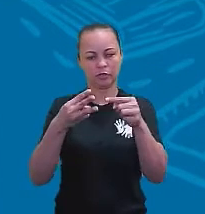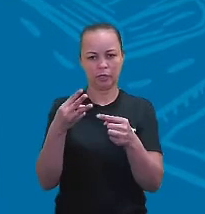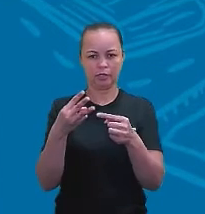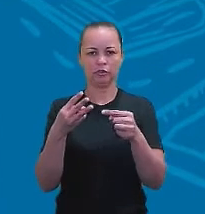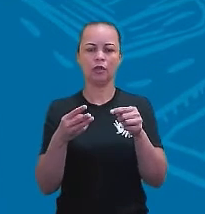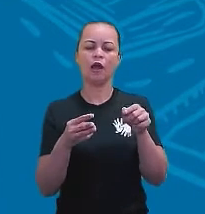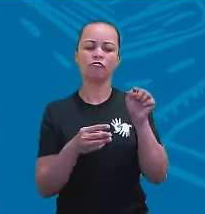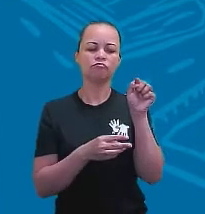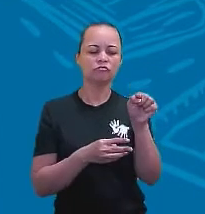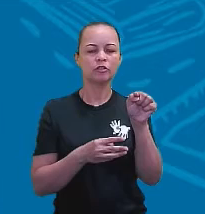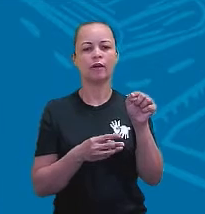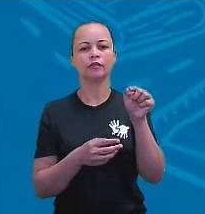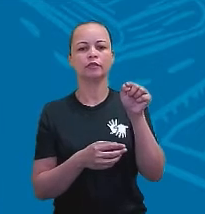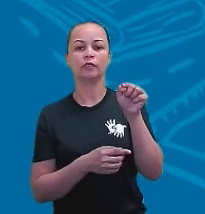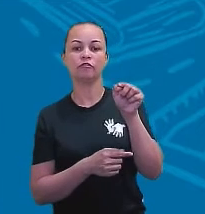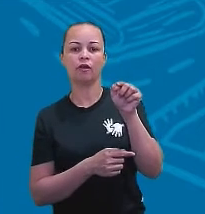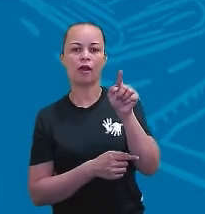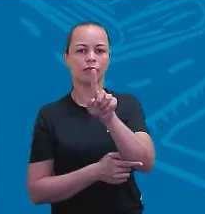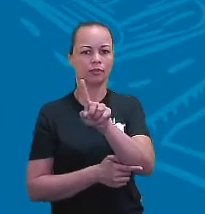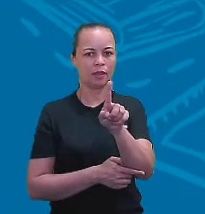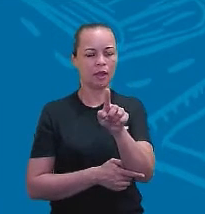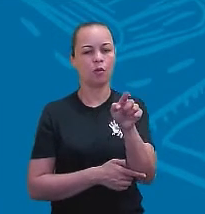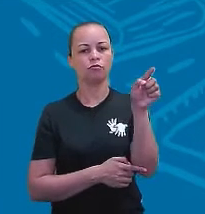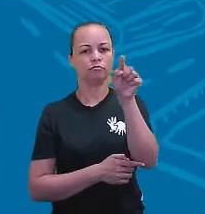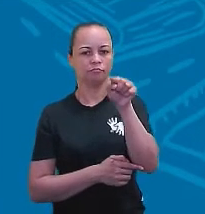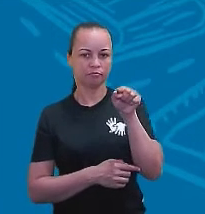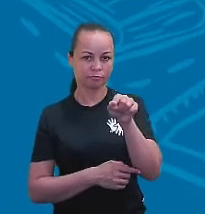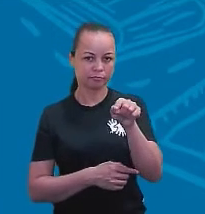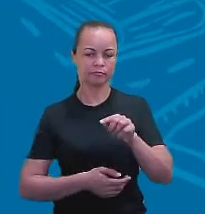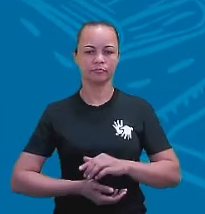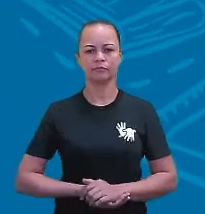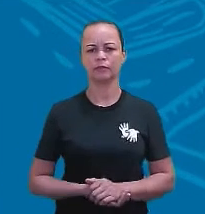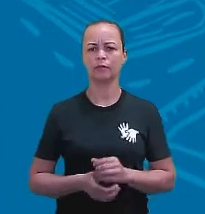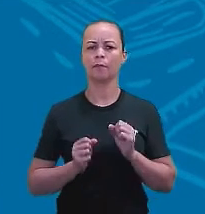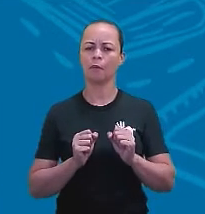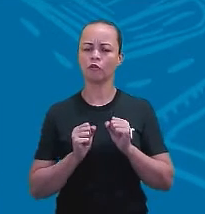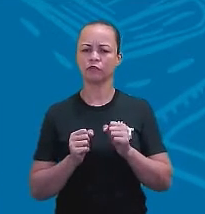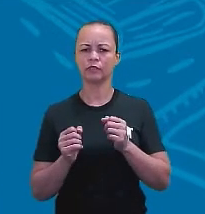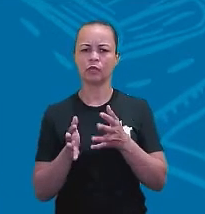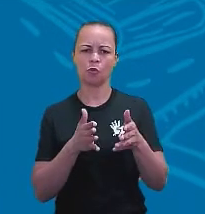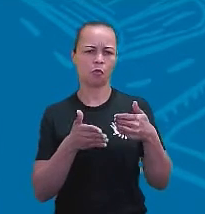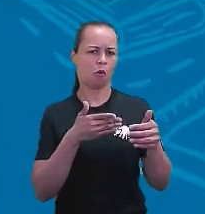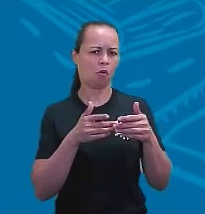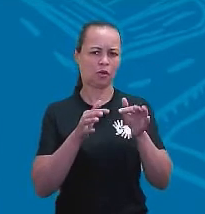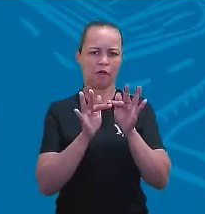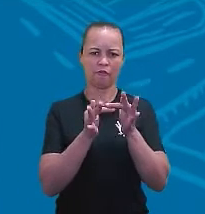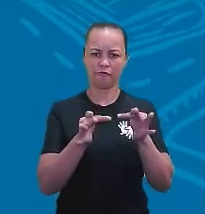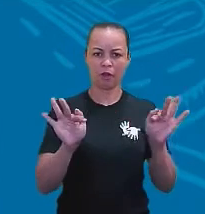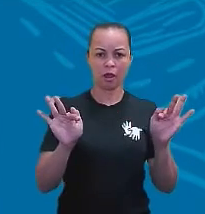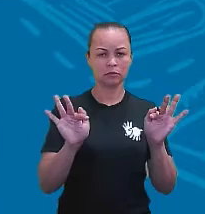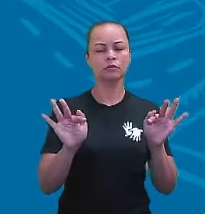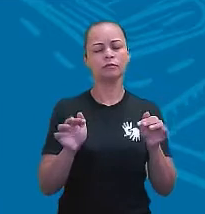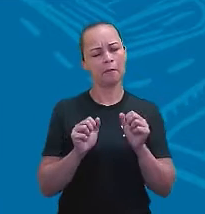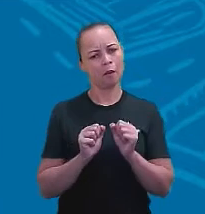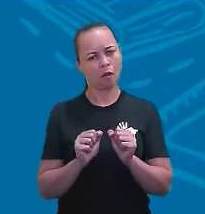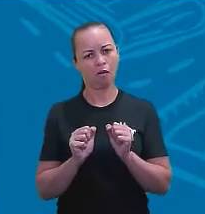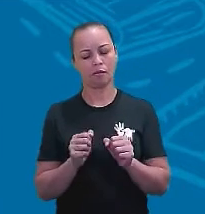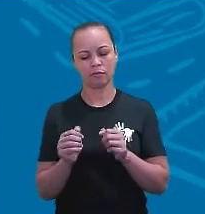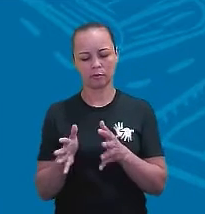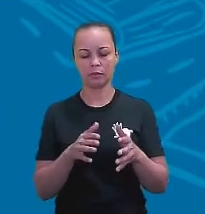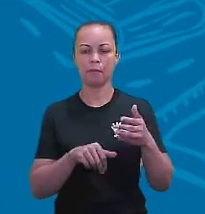afirmativa, negativa e interrogativa. Pode fazer isso com qualquer uma frase? Sim, gente. Você pode fazer, você